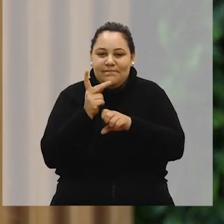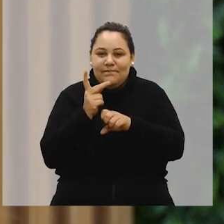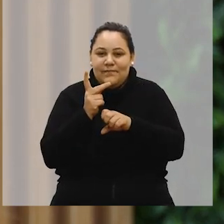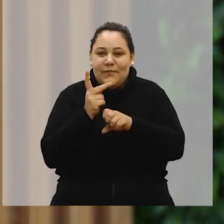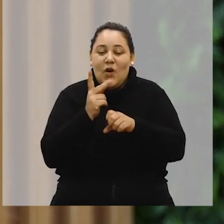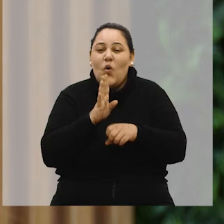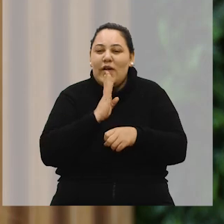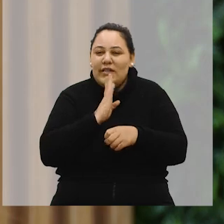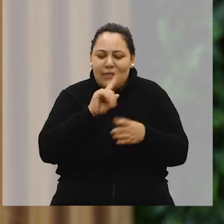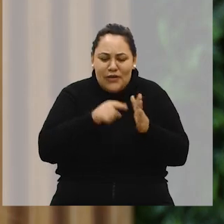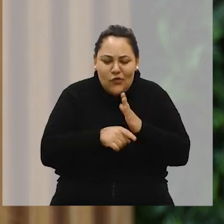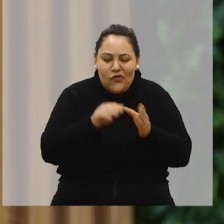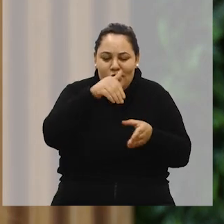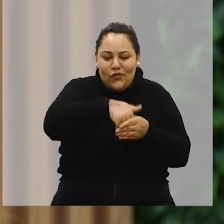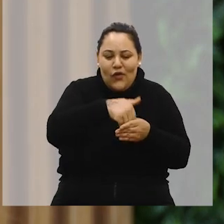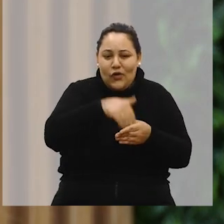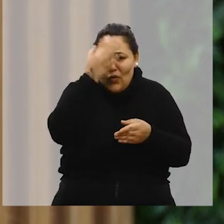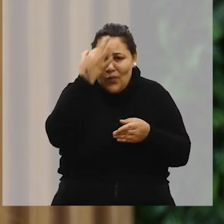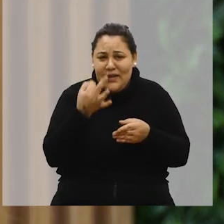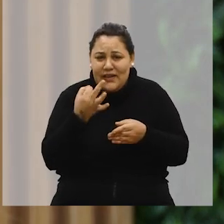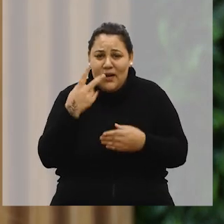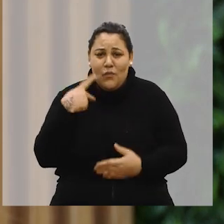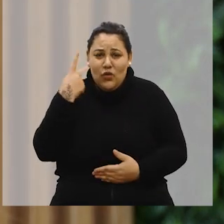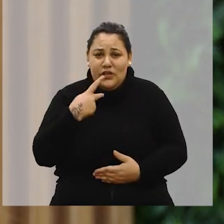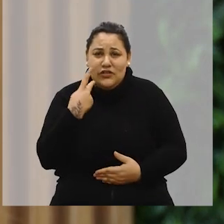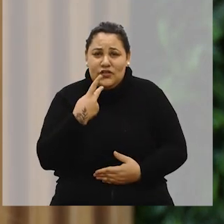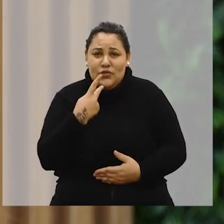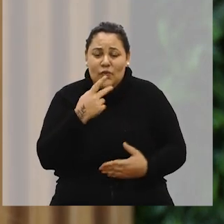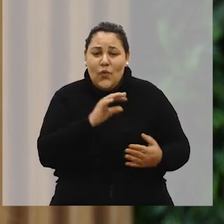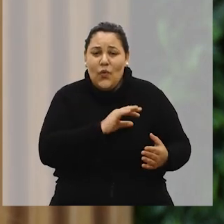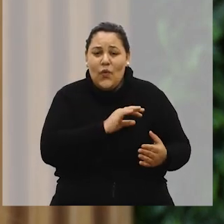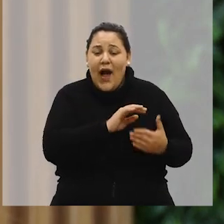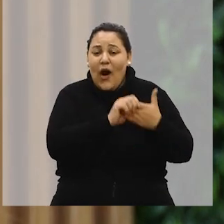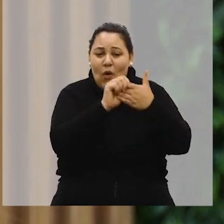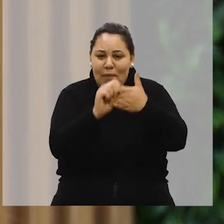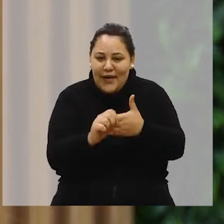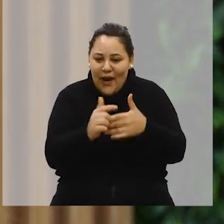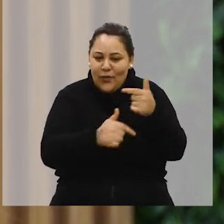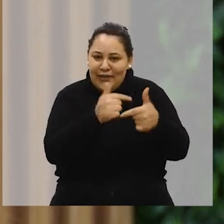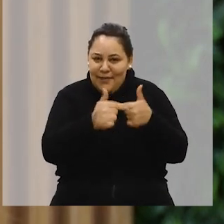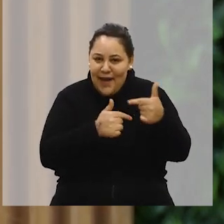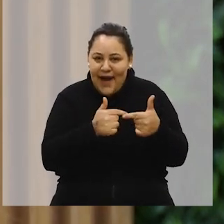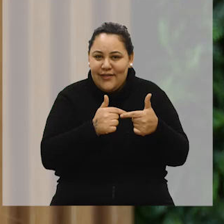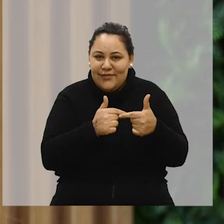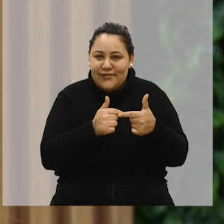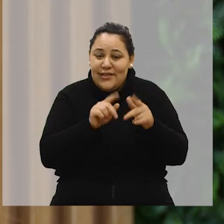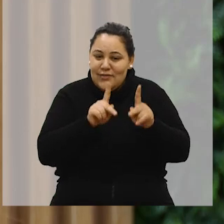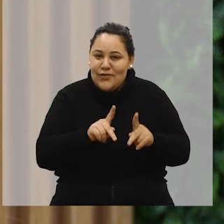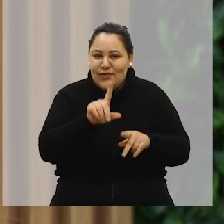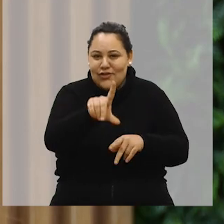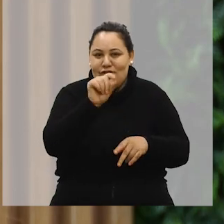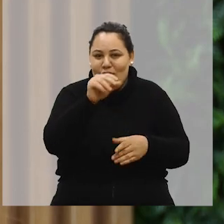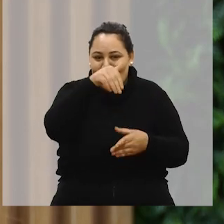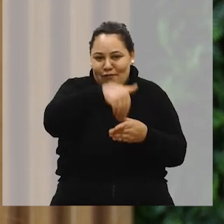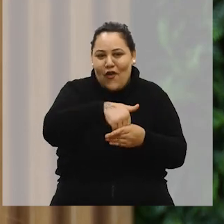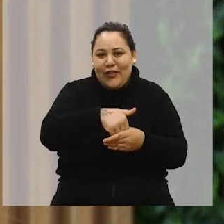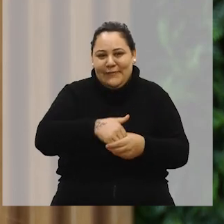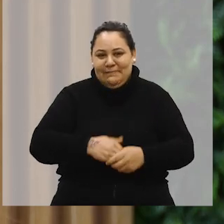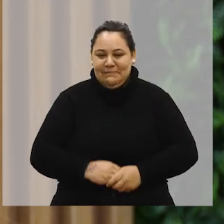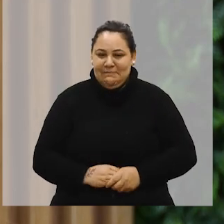do voto, entender a política e não só isso, fiscalizar e entender o exercício político das pessoas que a gente coloca no